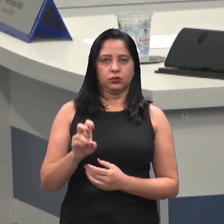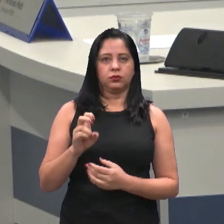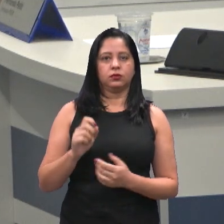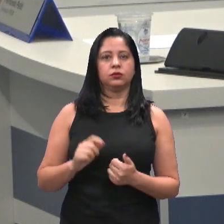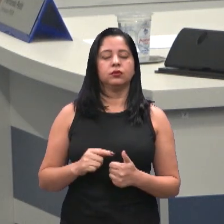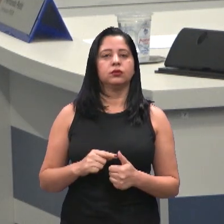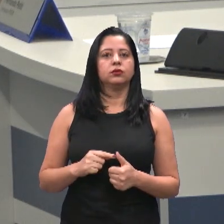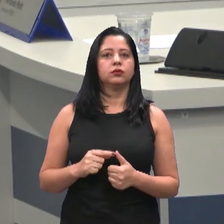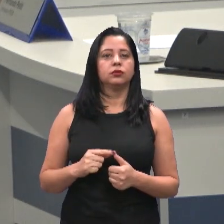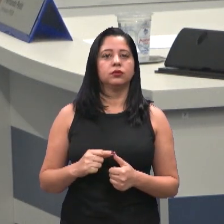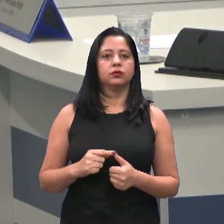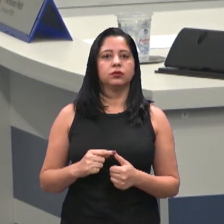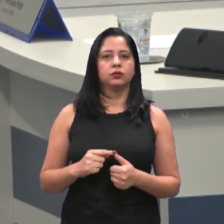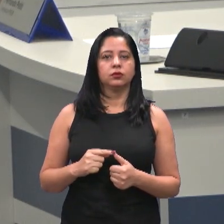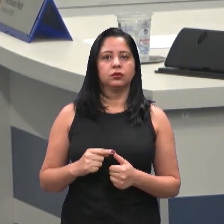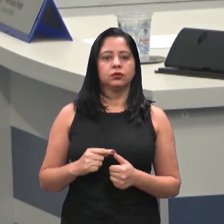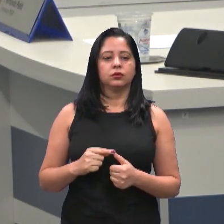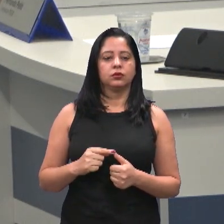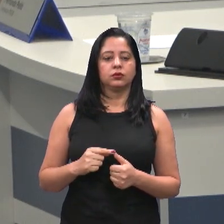3739/2025,